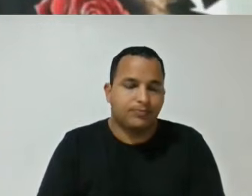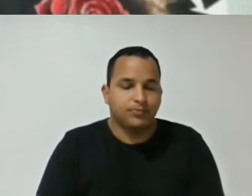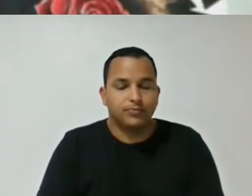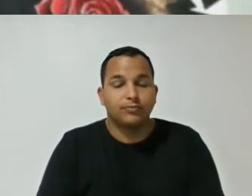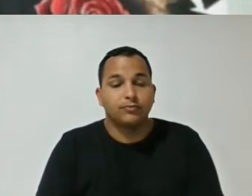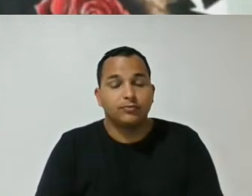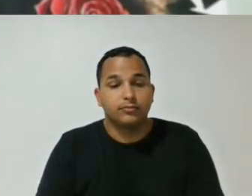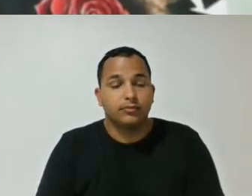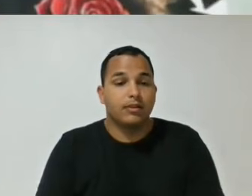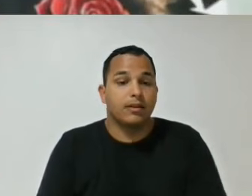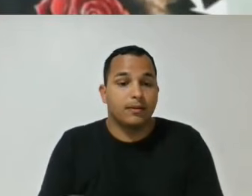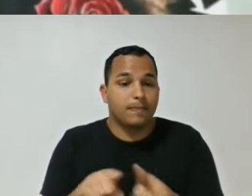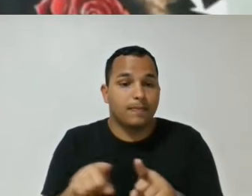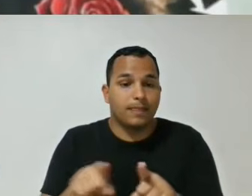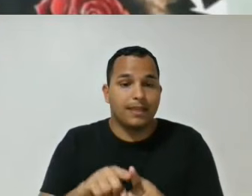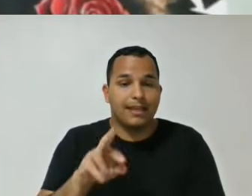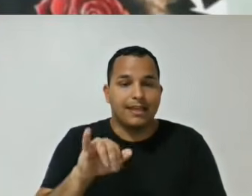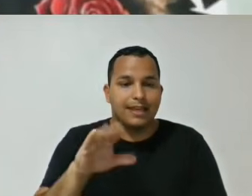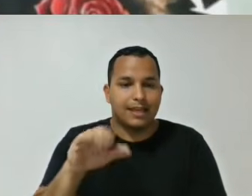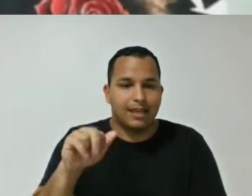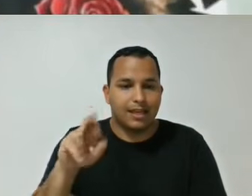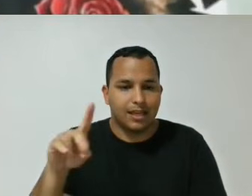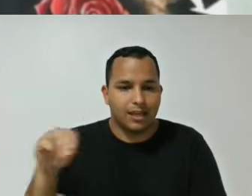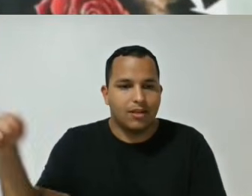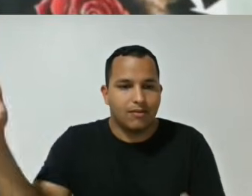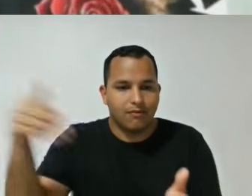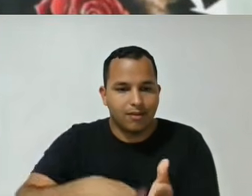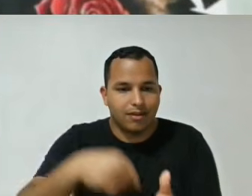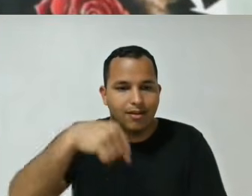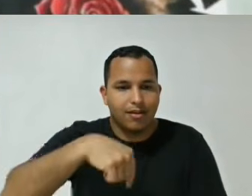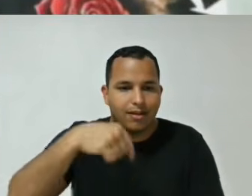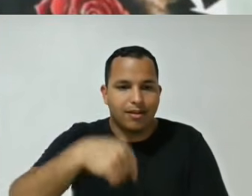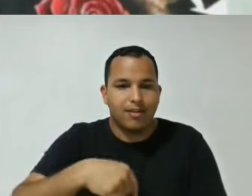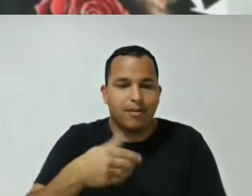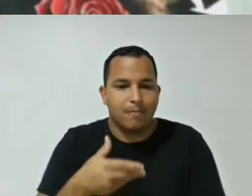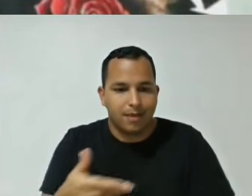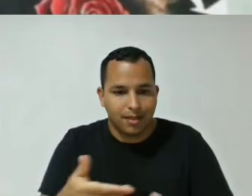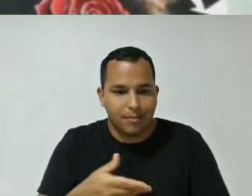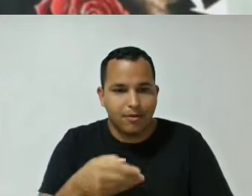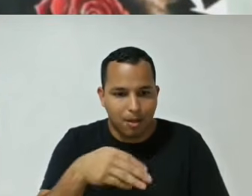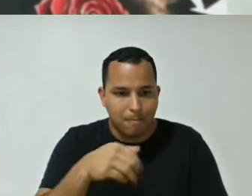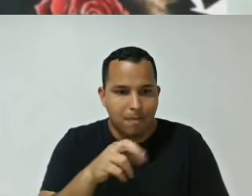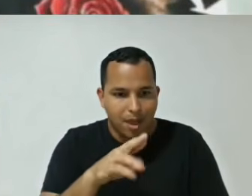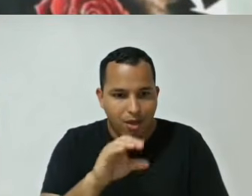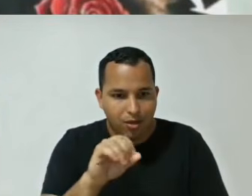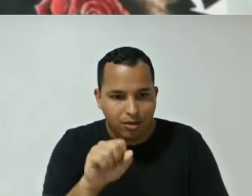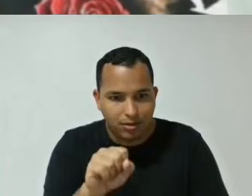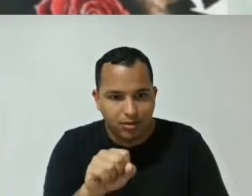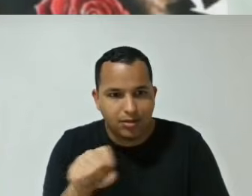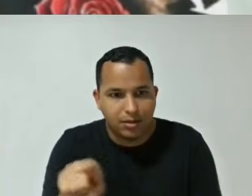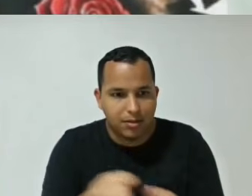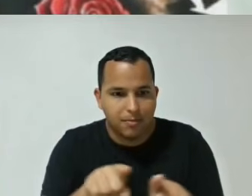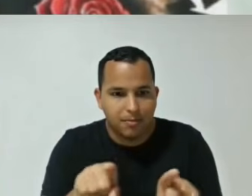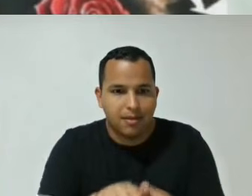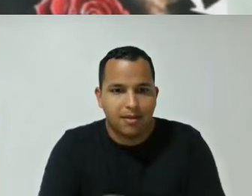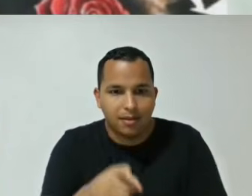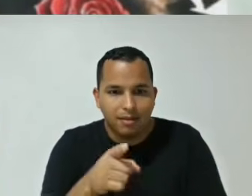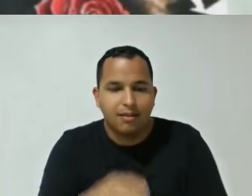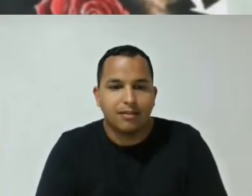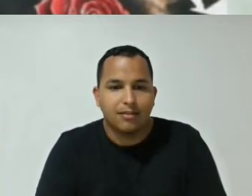Ricardo Evangelista vieram aqui participar com a gente, não é, Marcos? Que legal, que bacana.